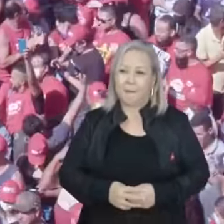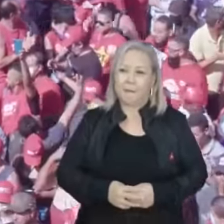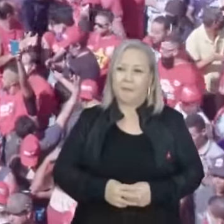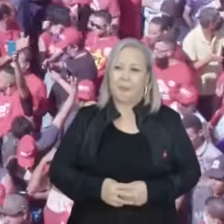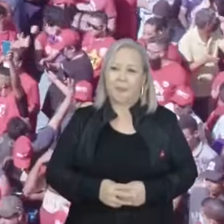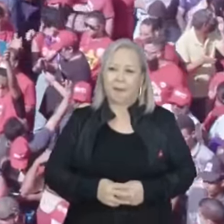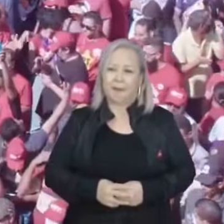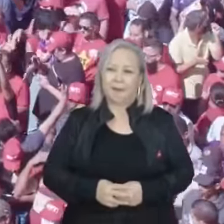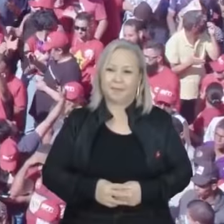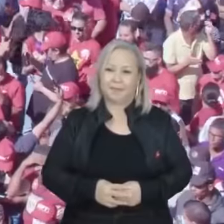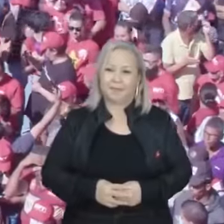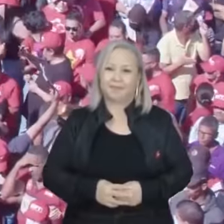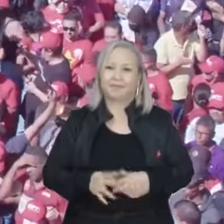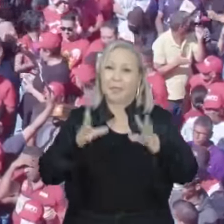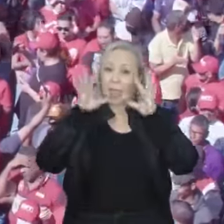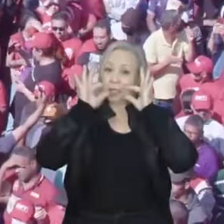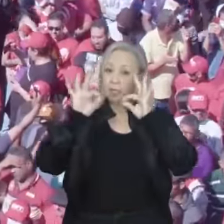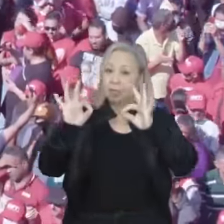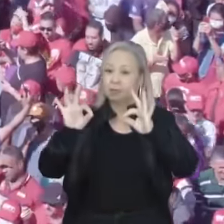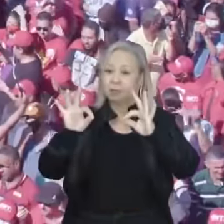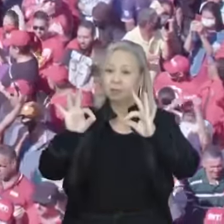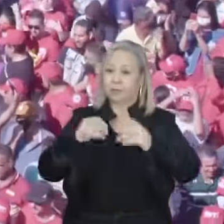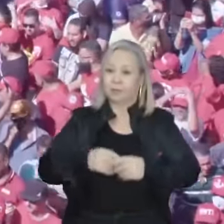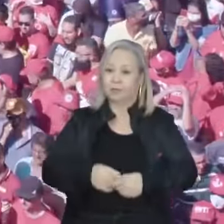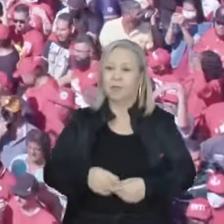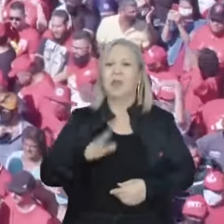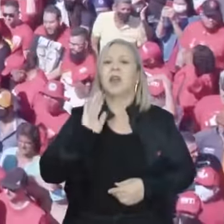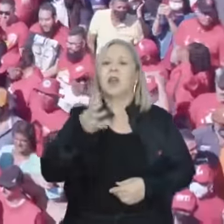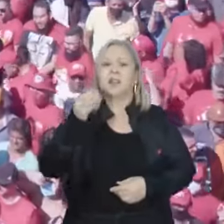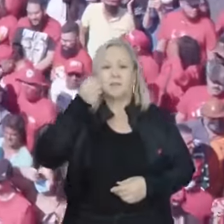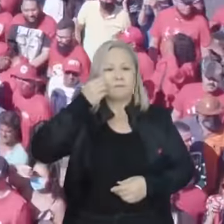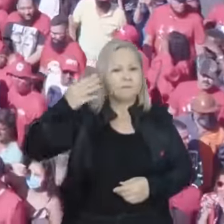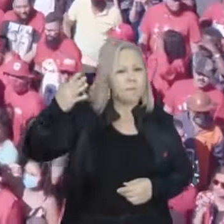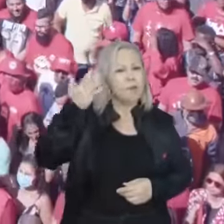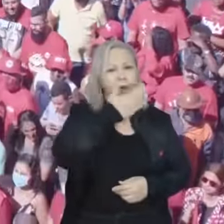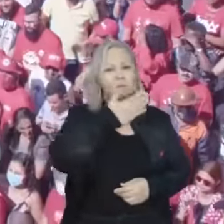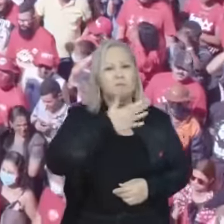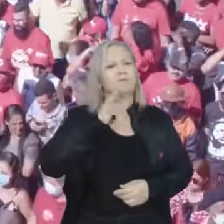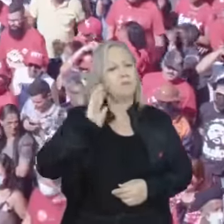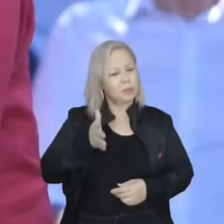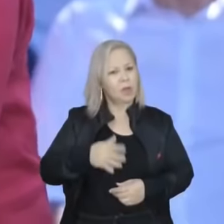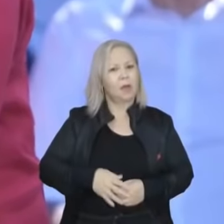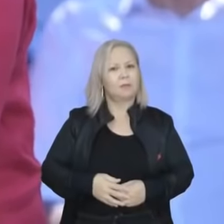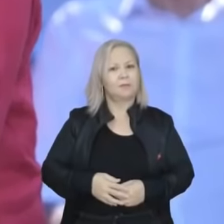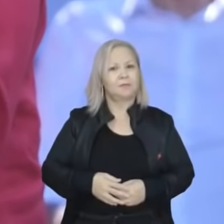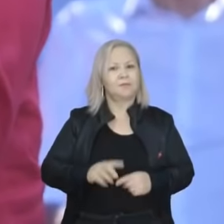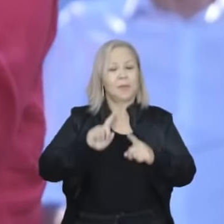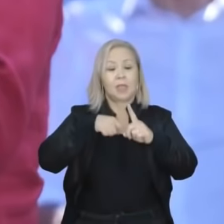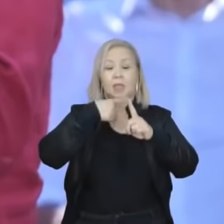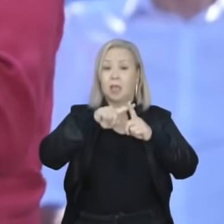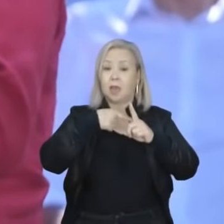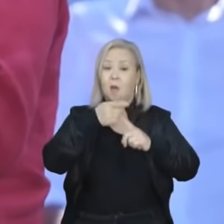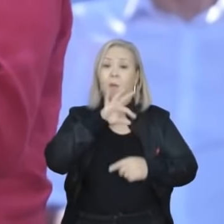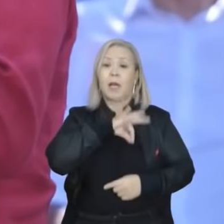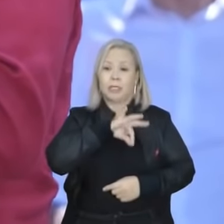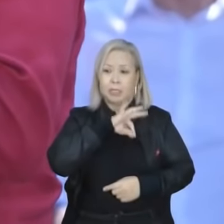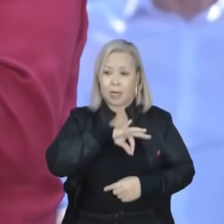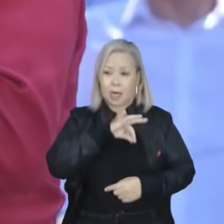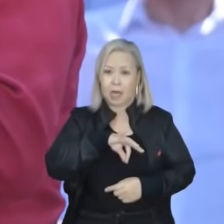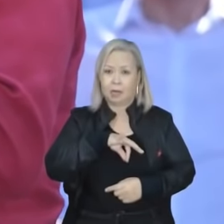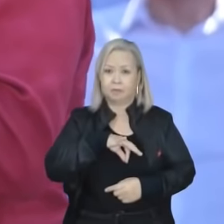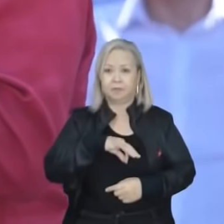olhe, nós já provamos que aumento de salário não faz mal para